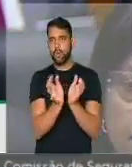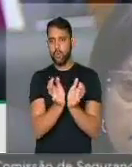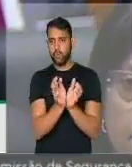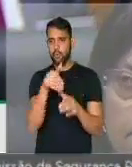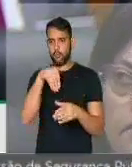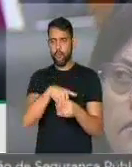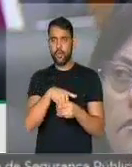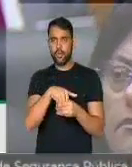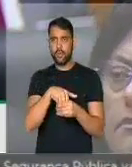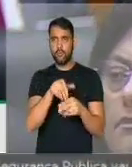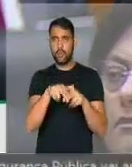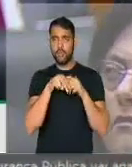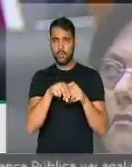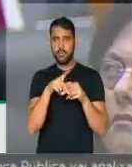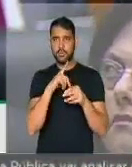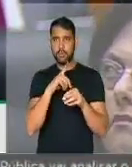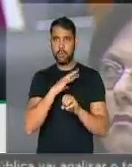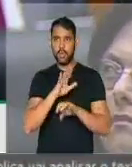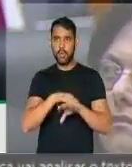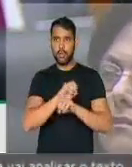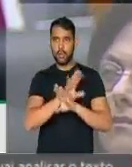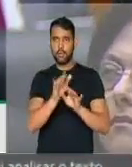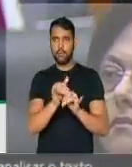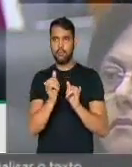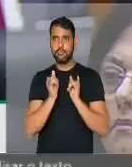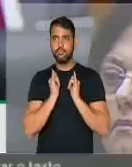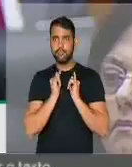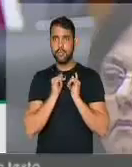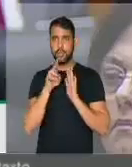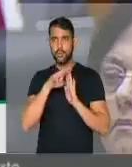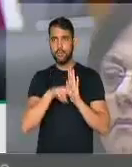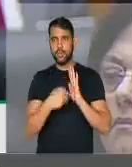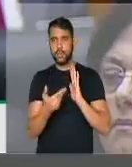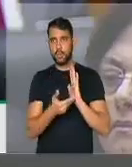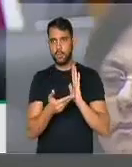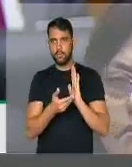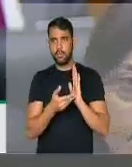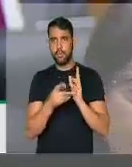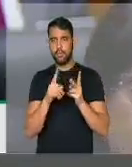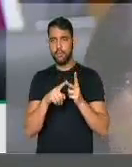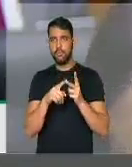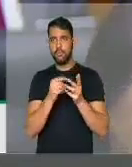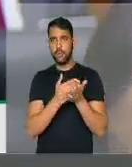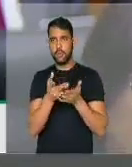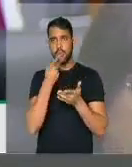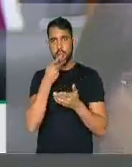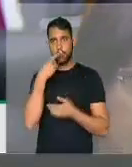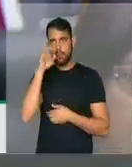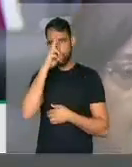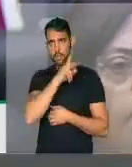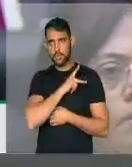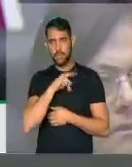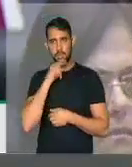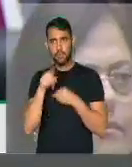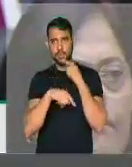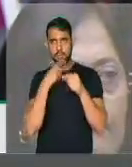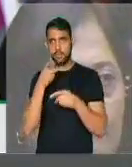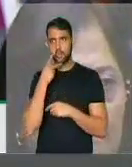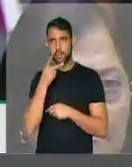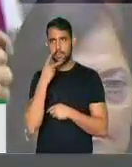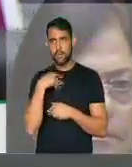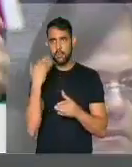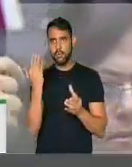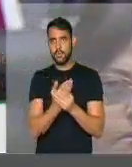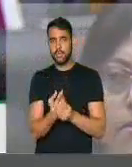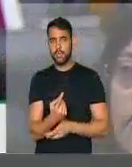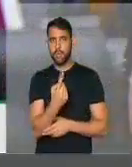coletiva. Portanto, aqui há uma clara omissão no regimento interno da Câmara. Prossigo, senhor presidente. Não adianta dizer que a